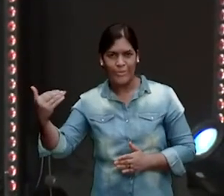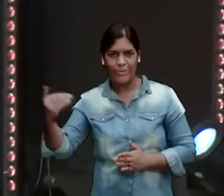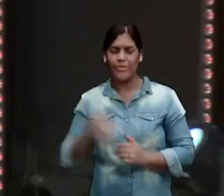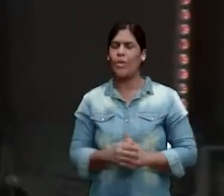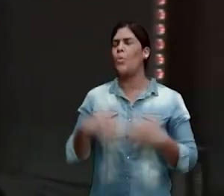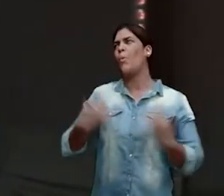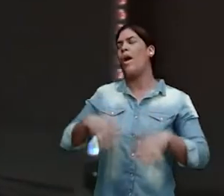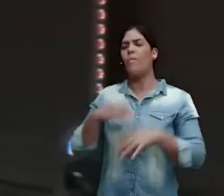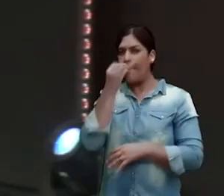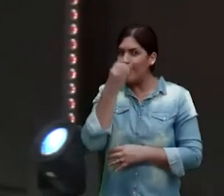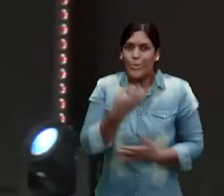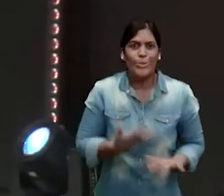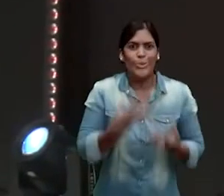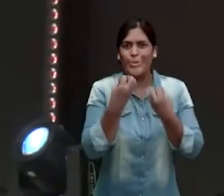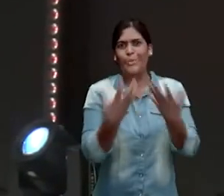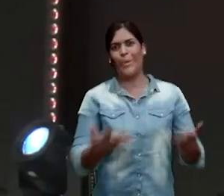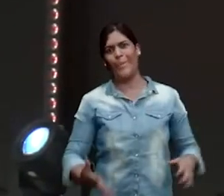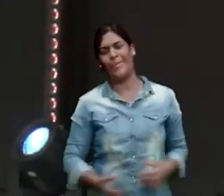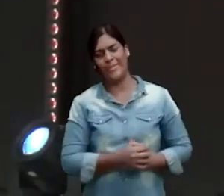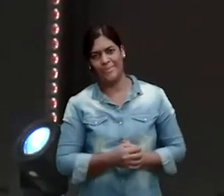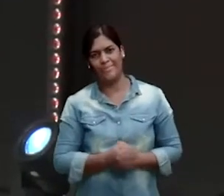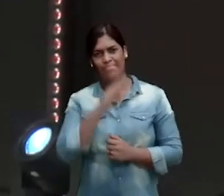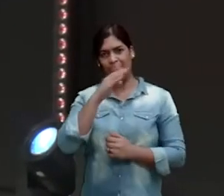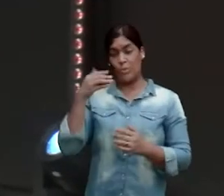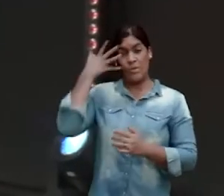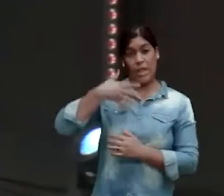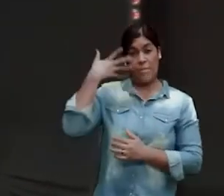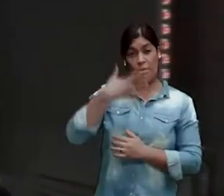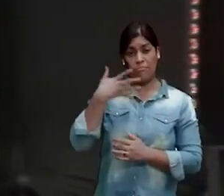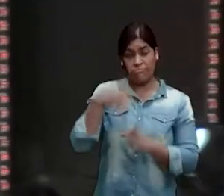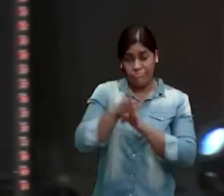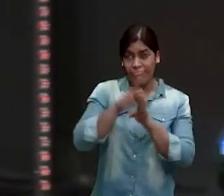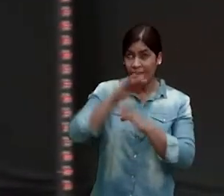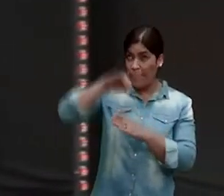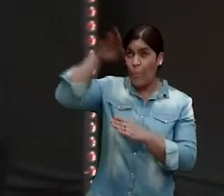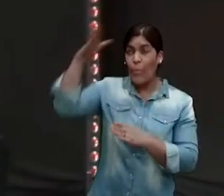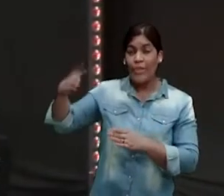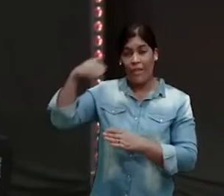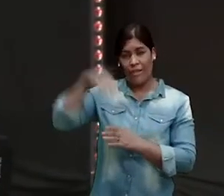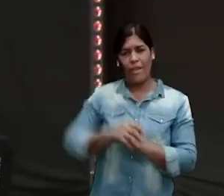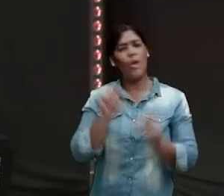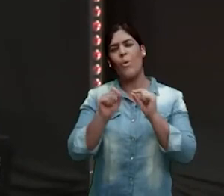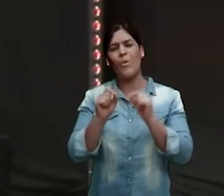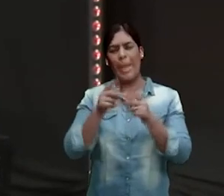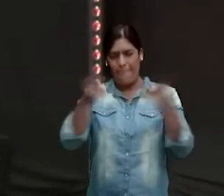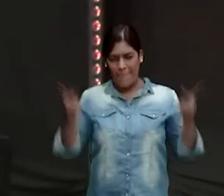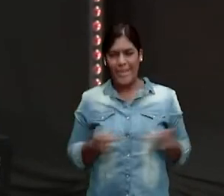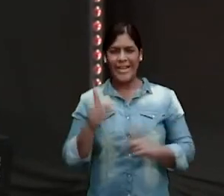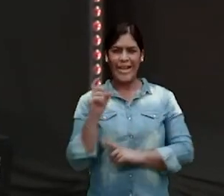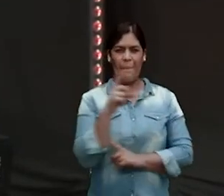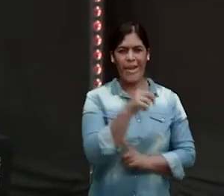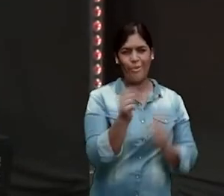manda não tem absurdo você mandou ontem Olha você manda a montanha é pizza de camarão com Catupiry dia meu